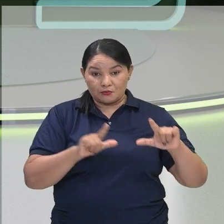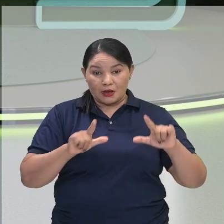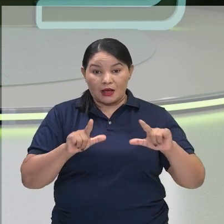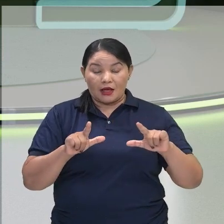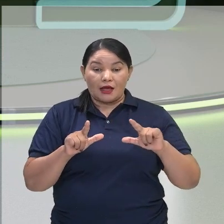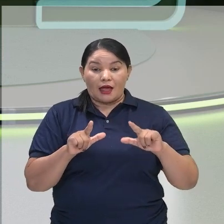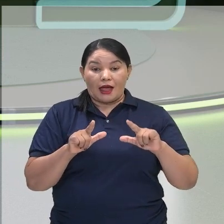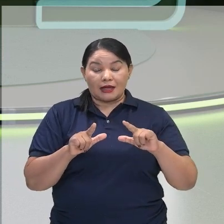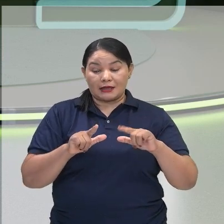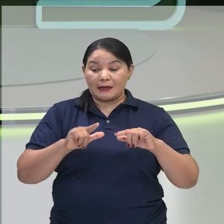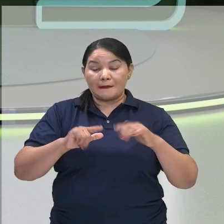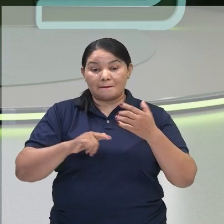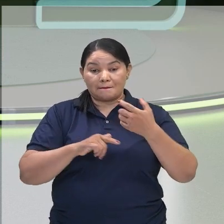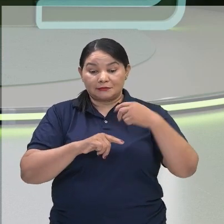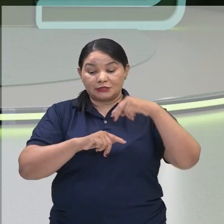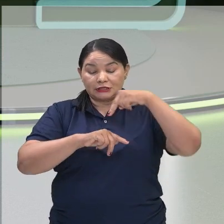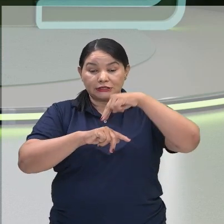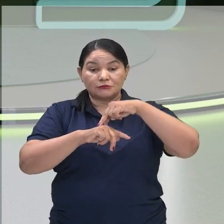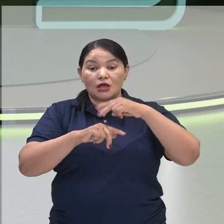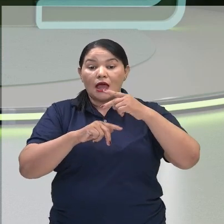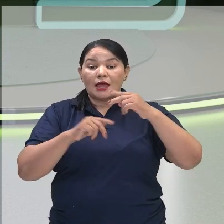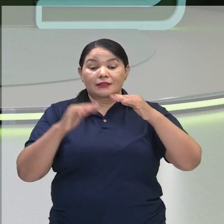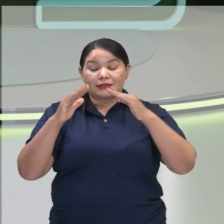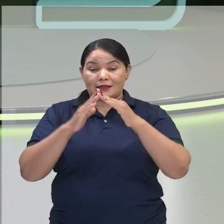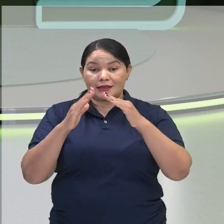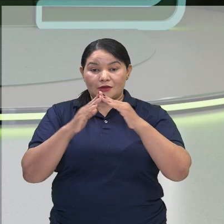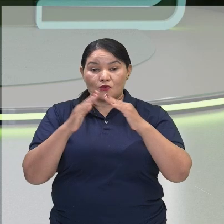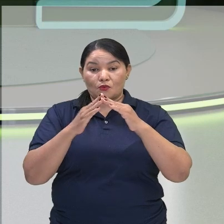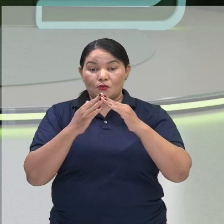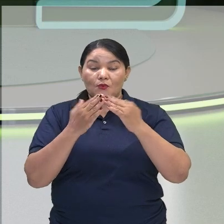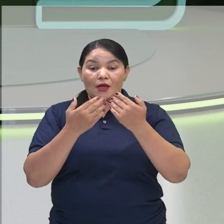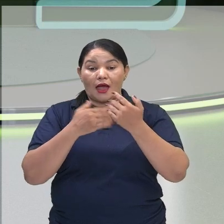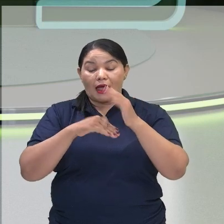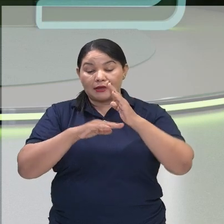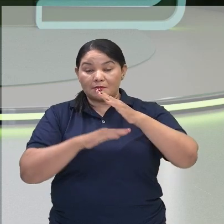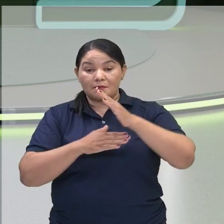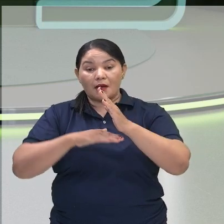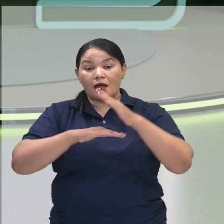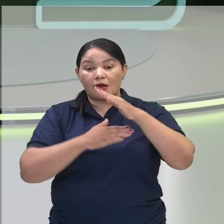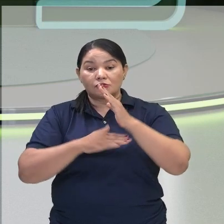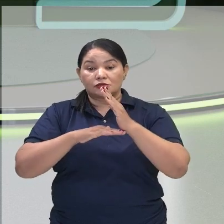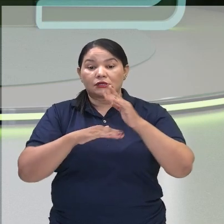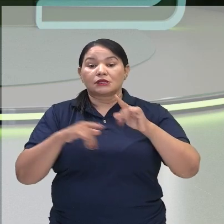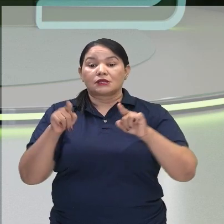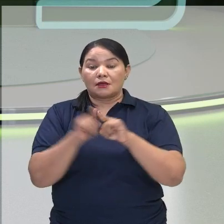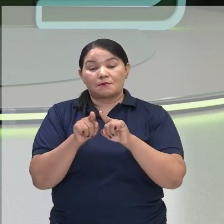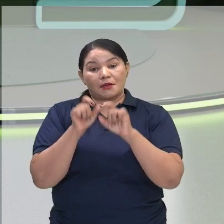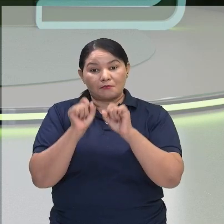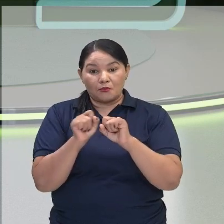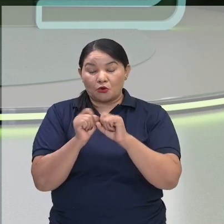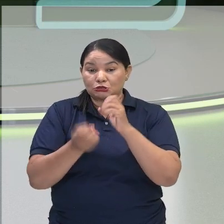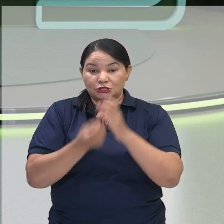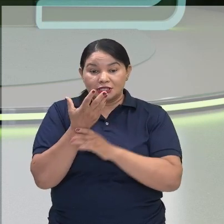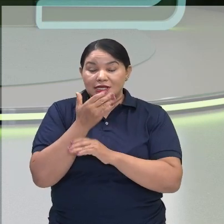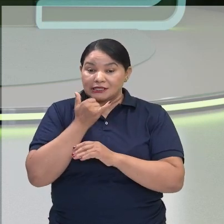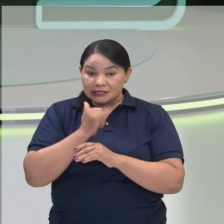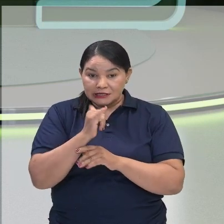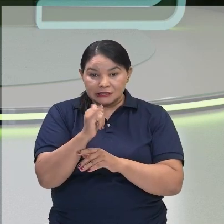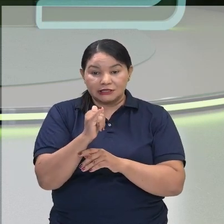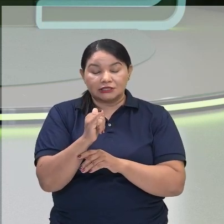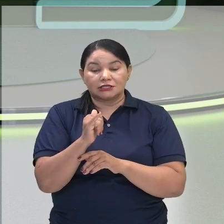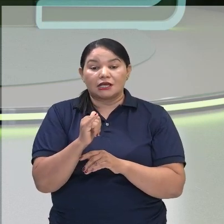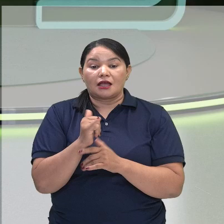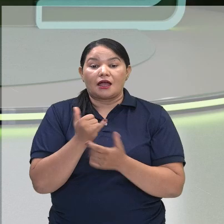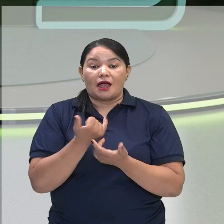vão ficar nessa região, que vão ficar nesse lago e que com certeza, né, vão gerar energia, vão gerar eletricidade para a